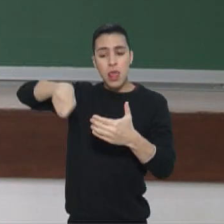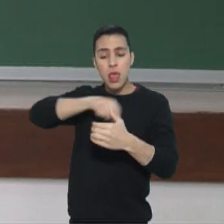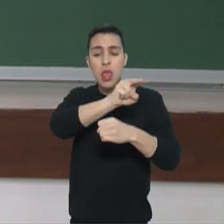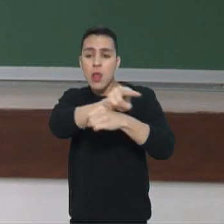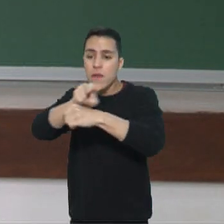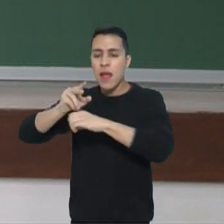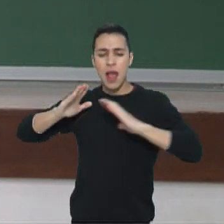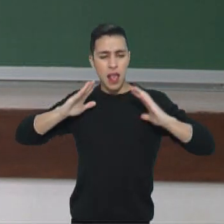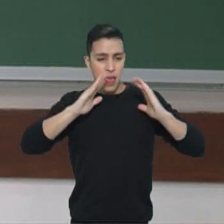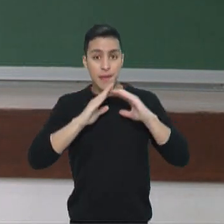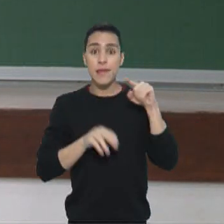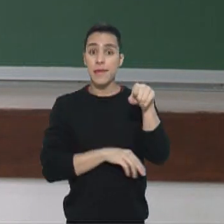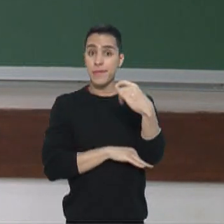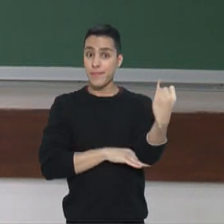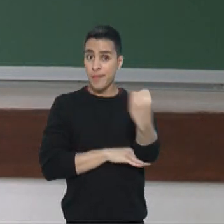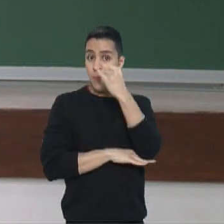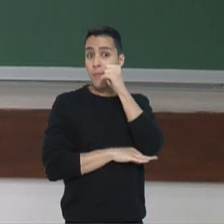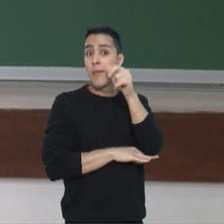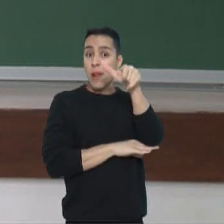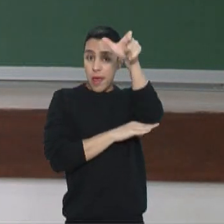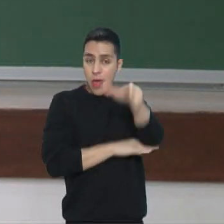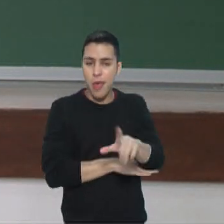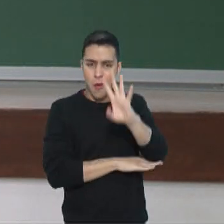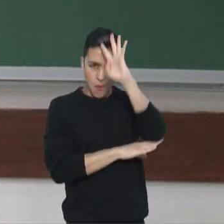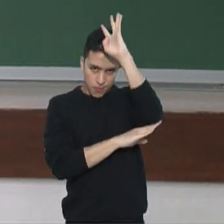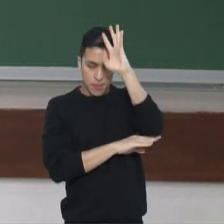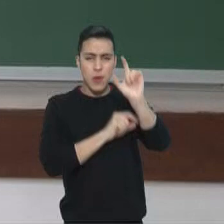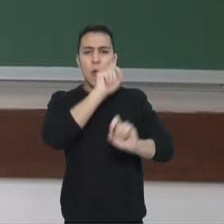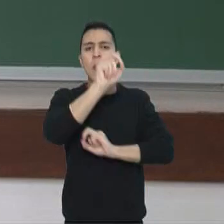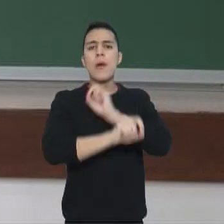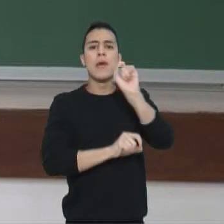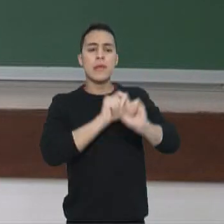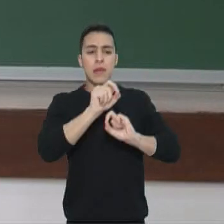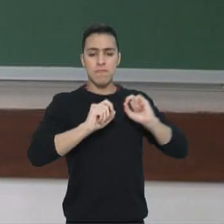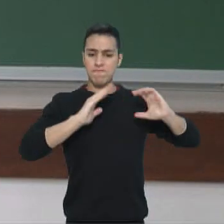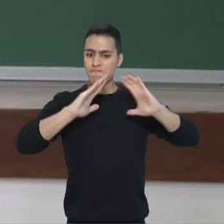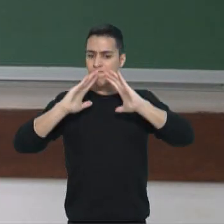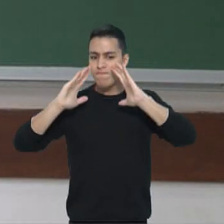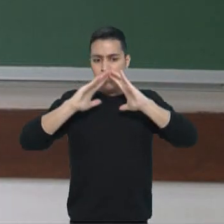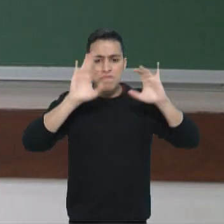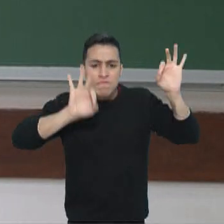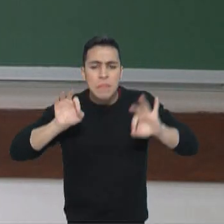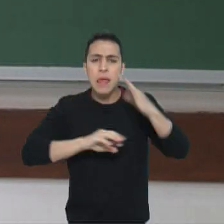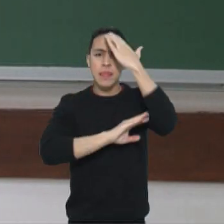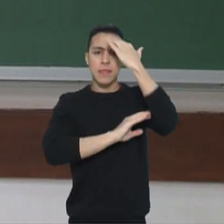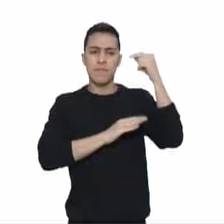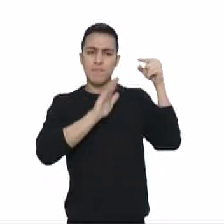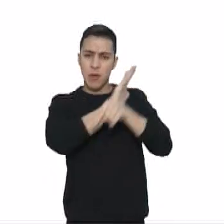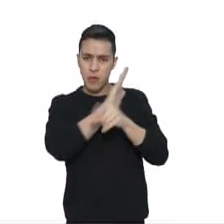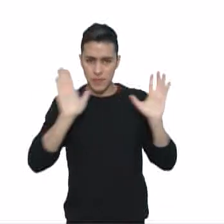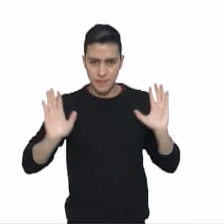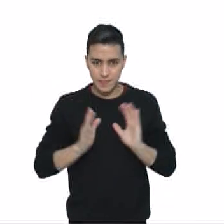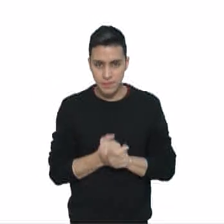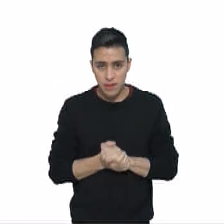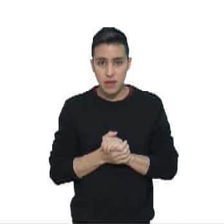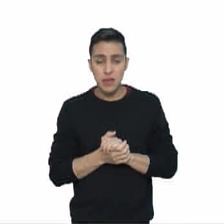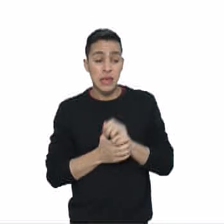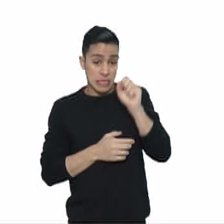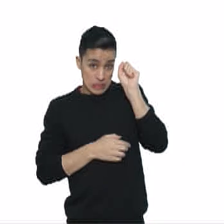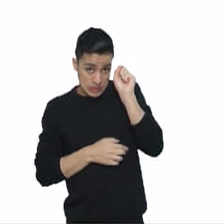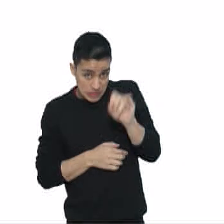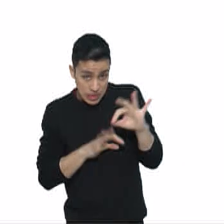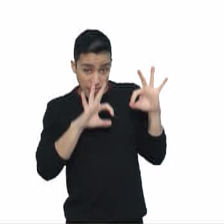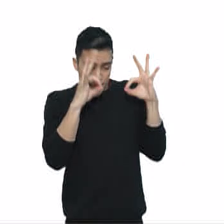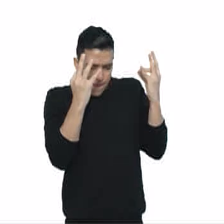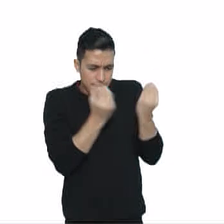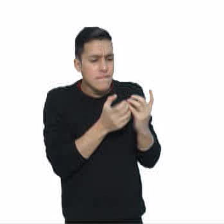Isso era uma coisa muito importante para a mulher romana, ser uma boa dona de casa, ok? Se a